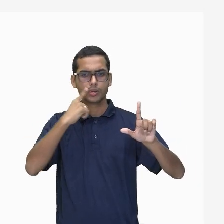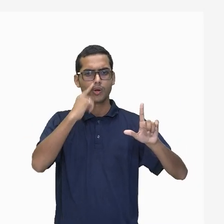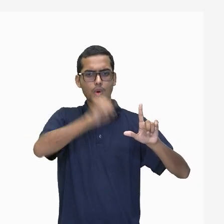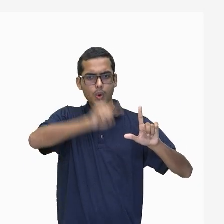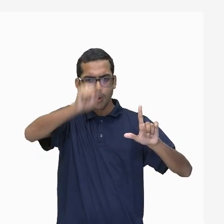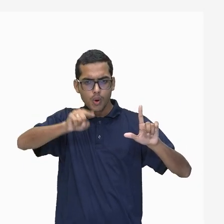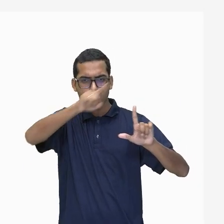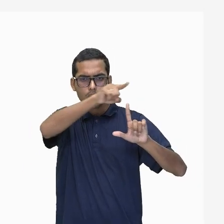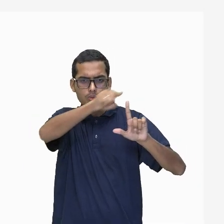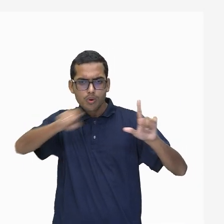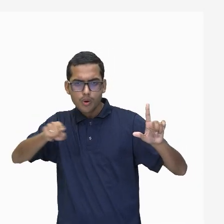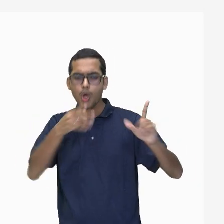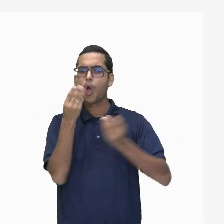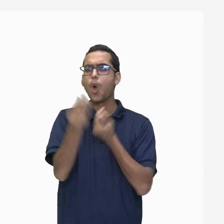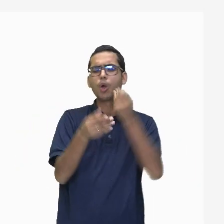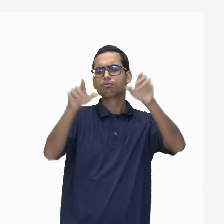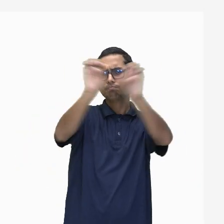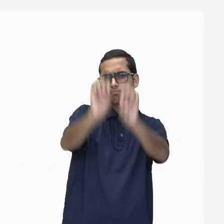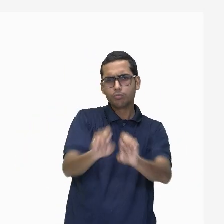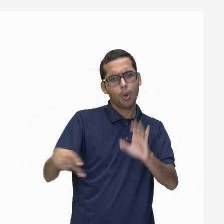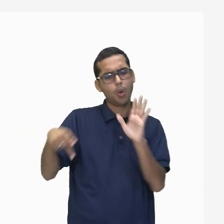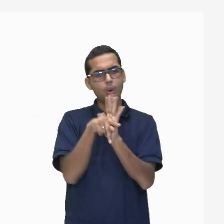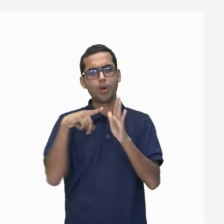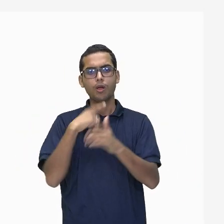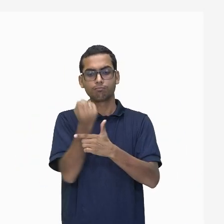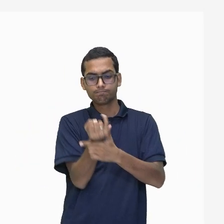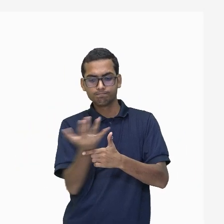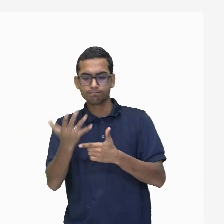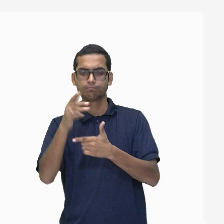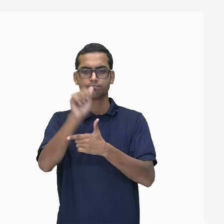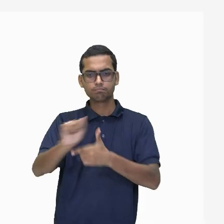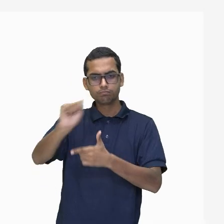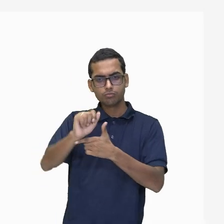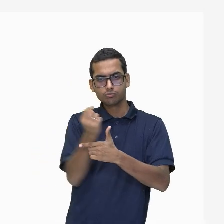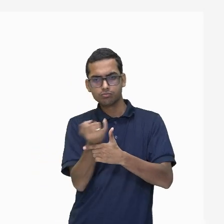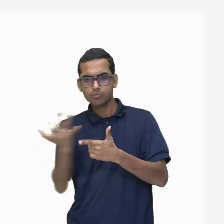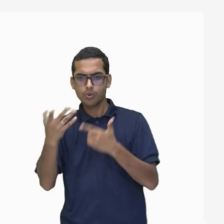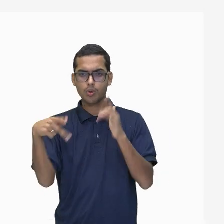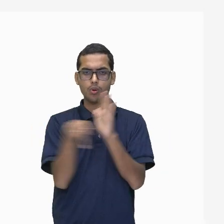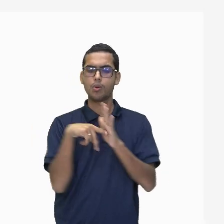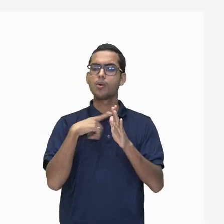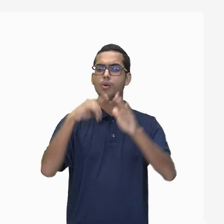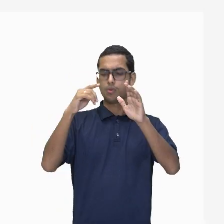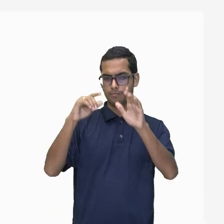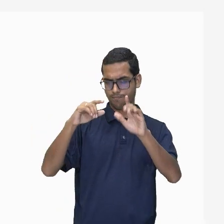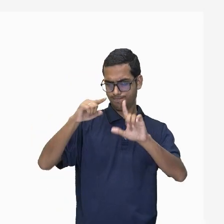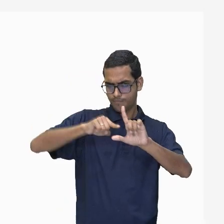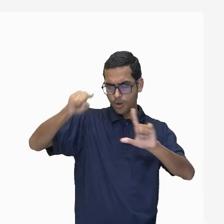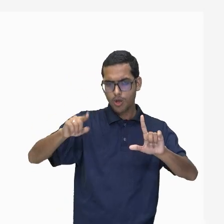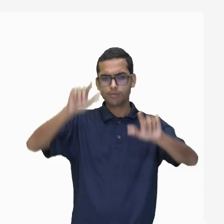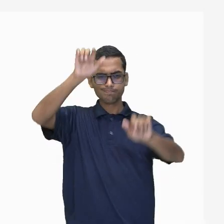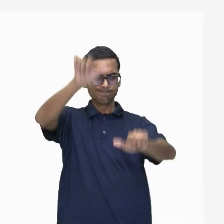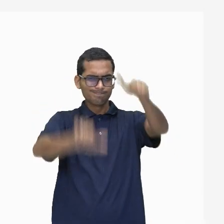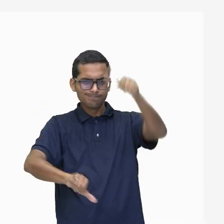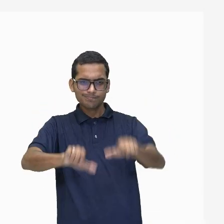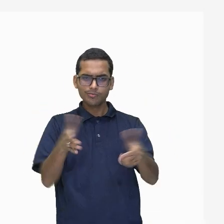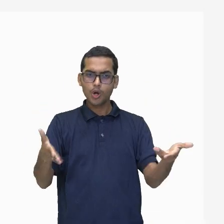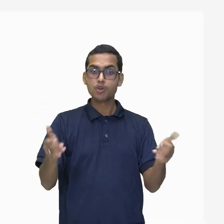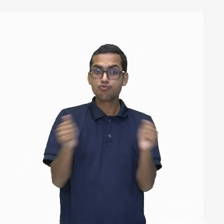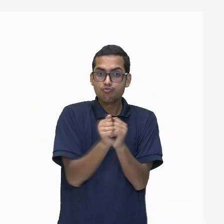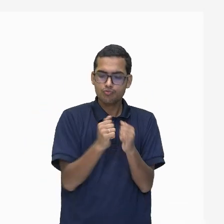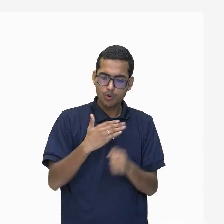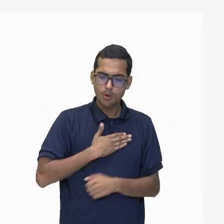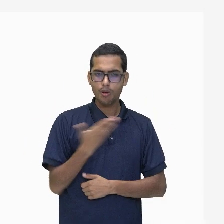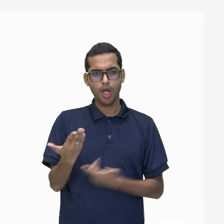a forma algébrica desse gráfico, tá? E eu convido vocês a analisarem esse gráfico aqui comigo, ó. Por quê? Se é